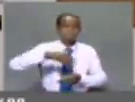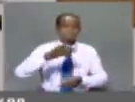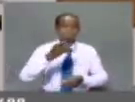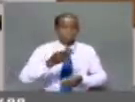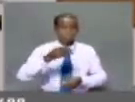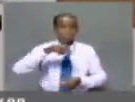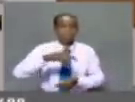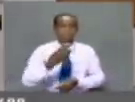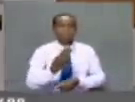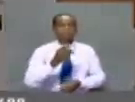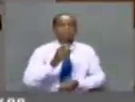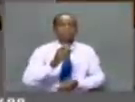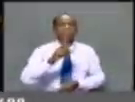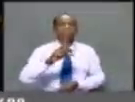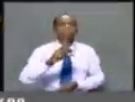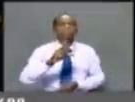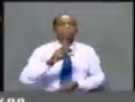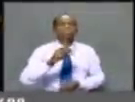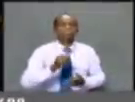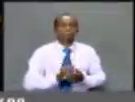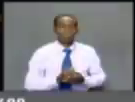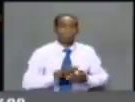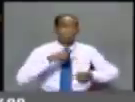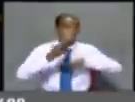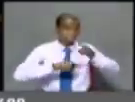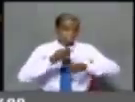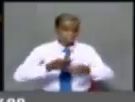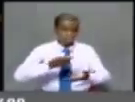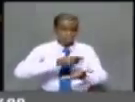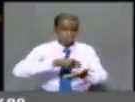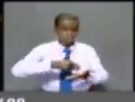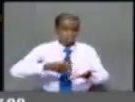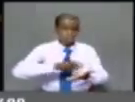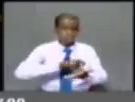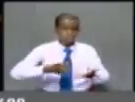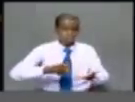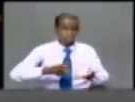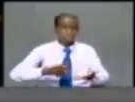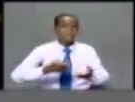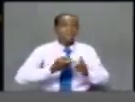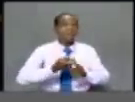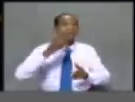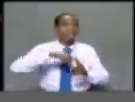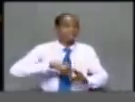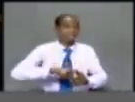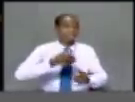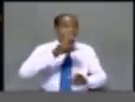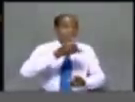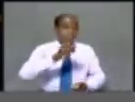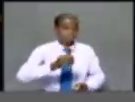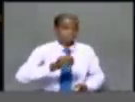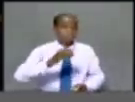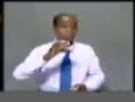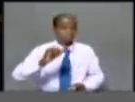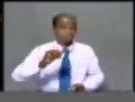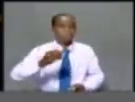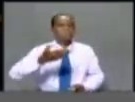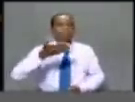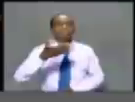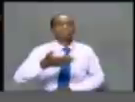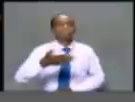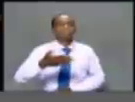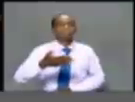Júnior. 2 anos após a assinatura do memorando, em 2007, o CIF iniciou